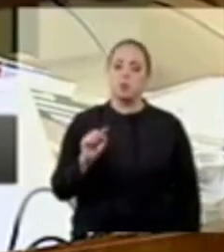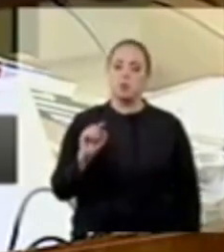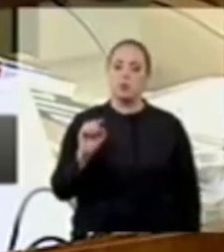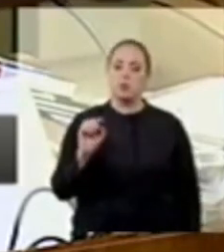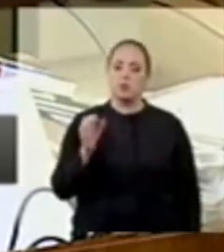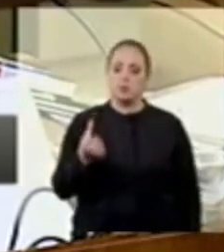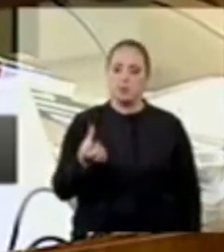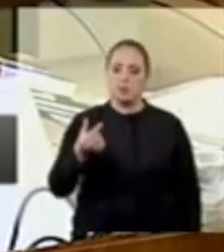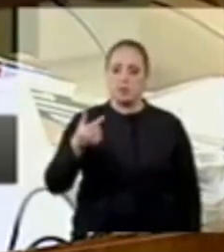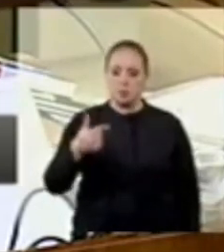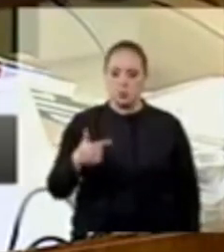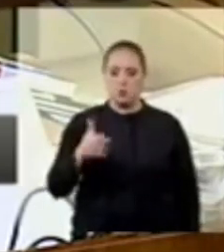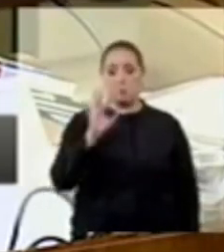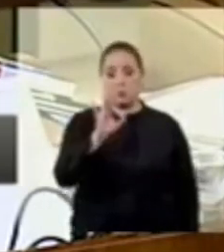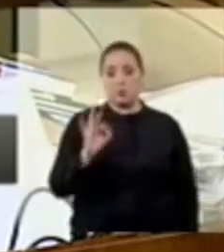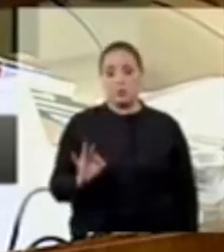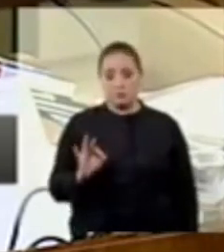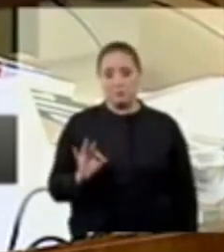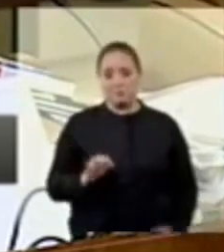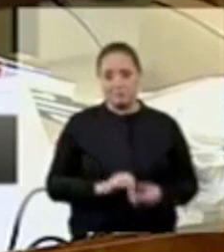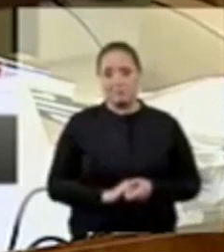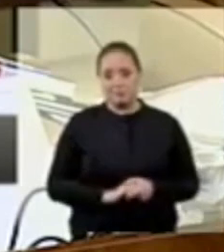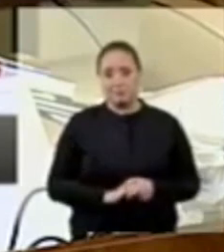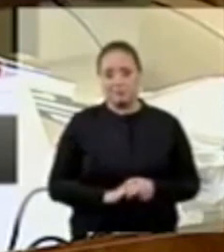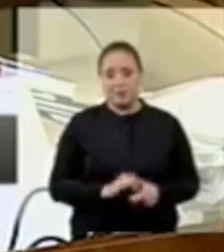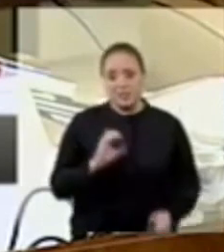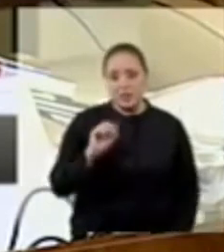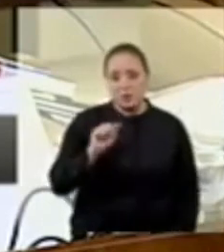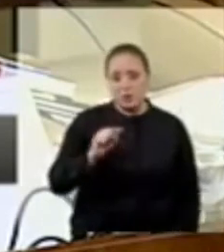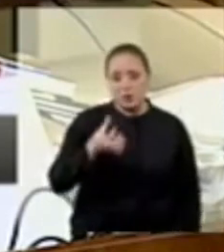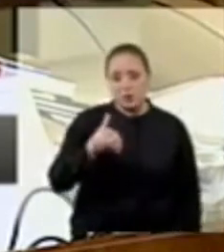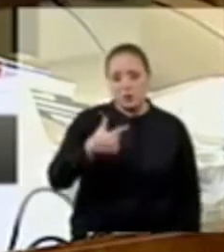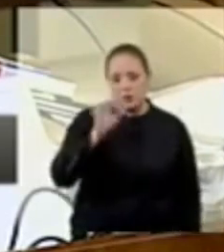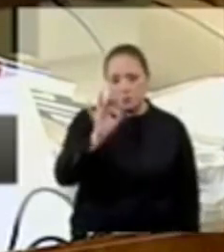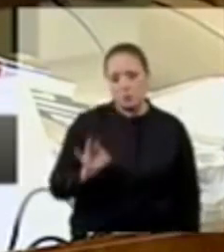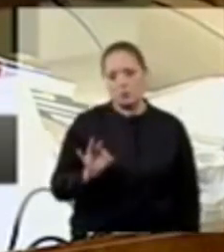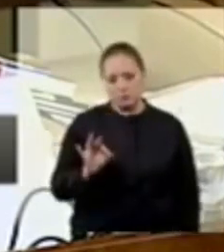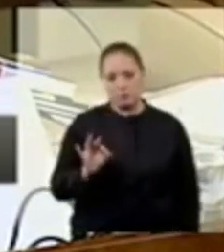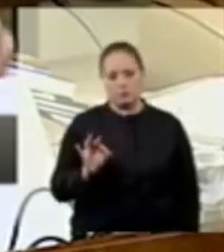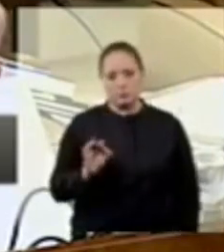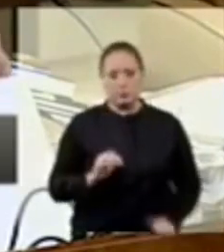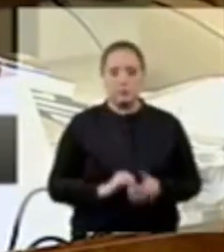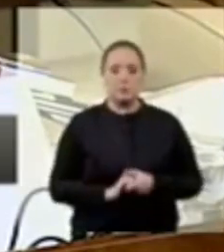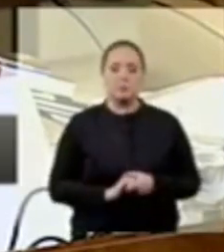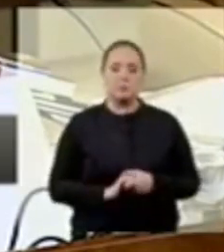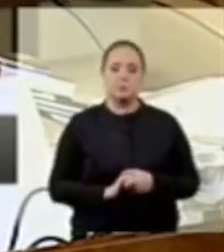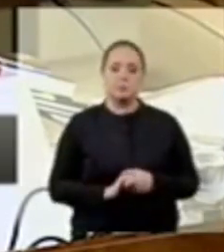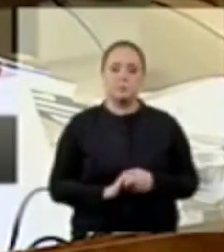0,62 por cento 0,62 por cento em